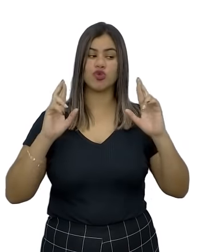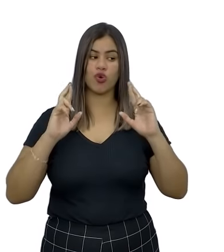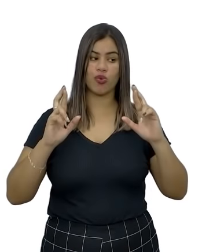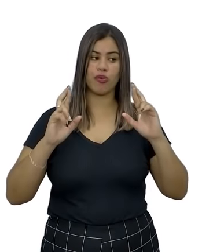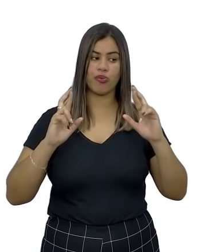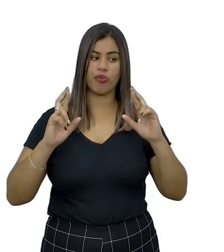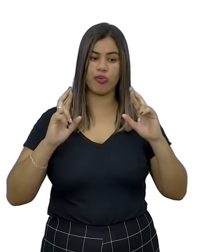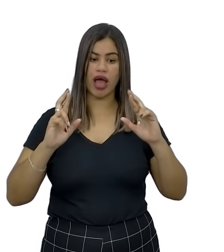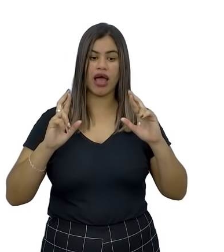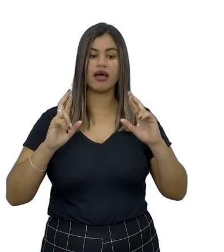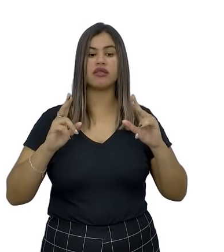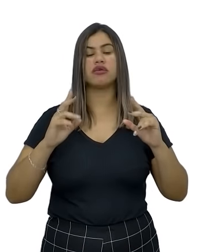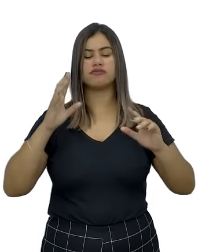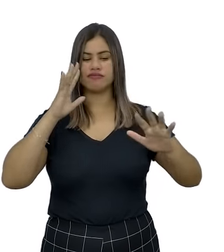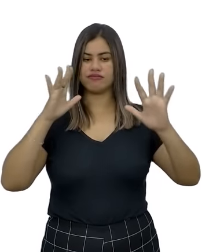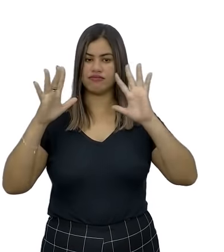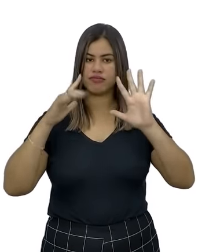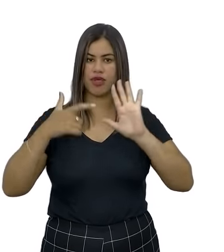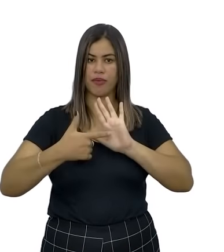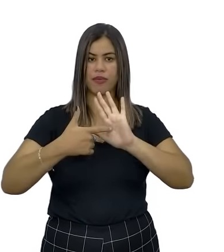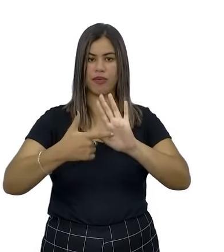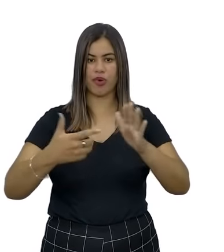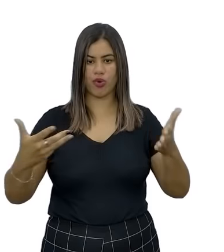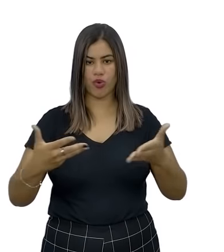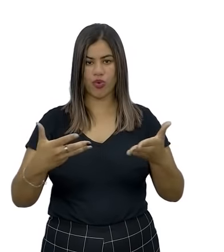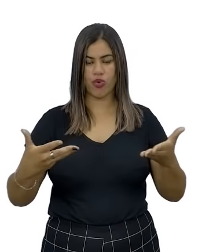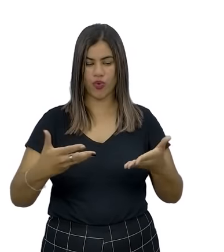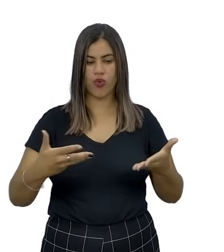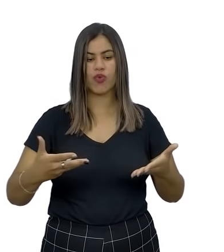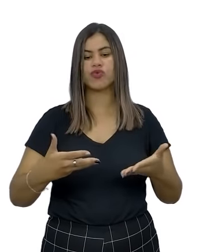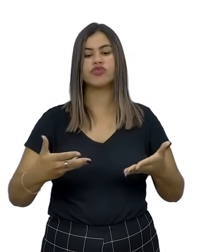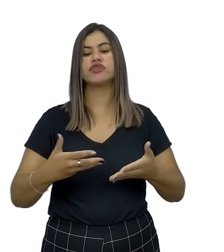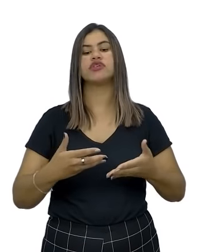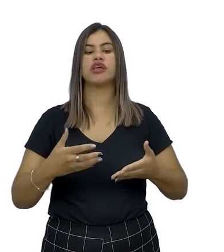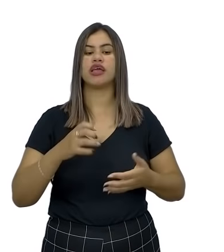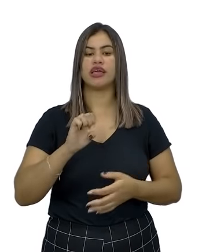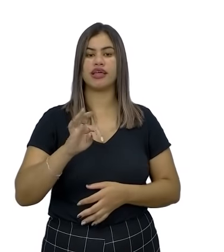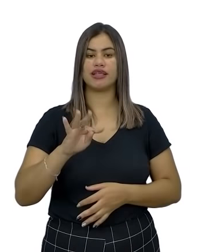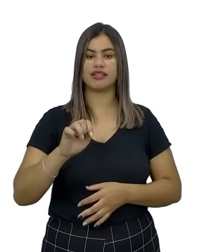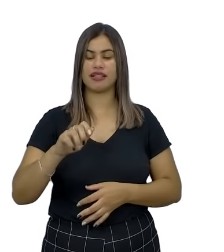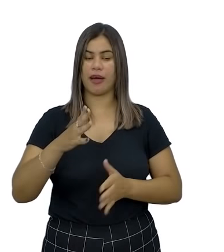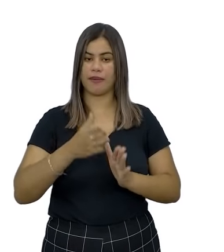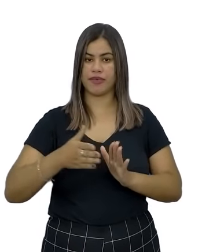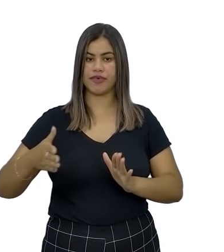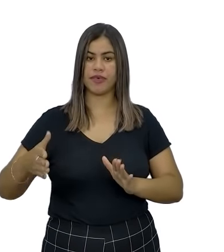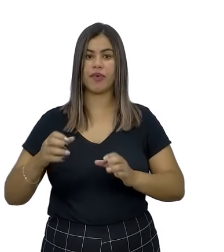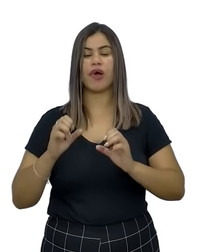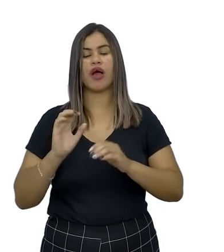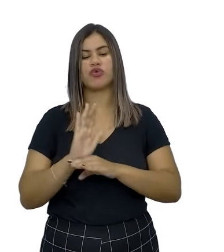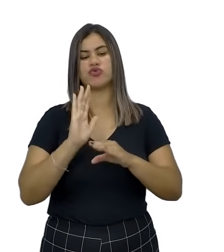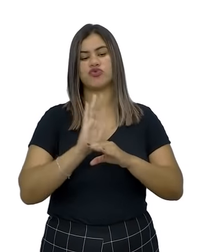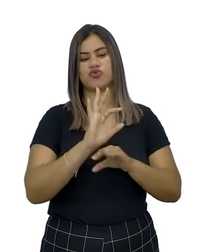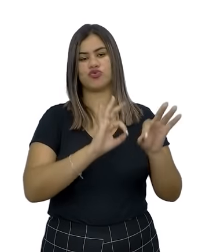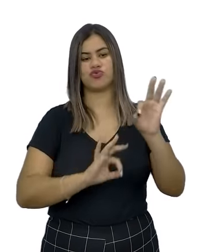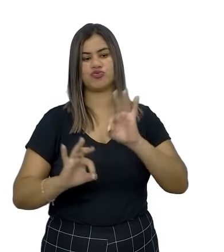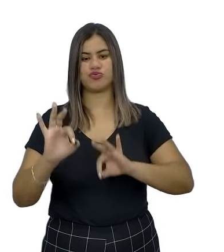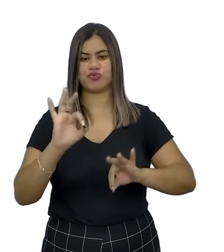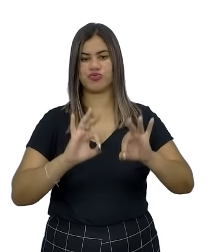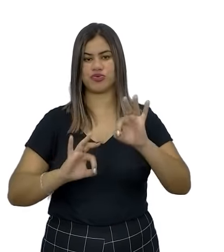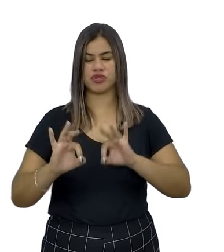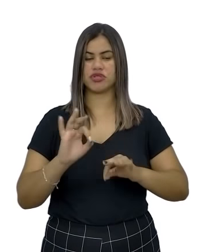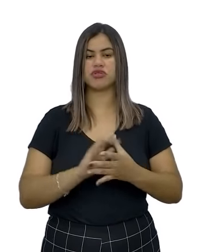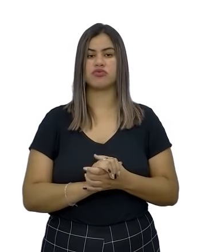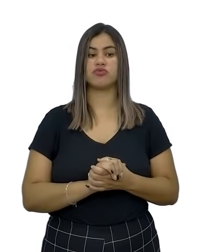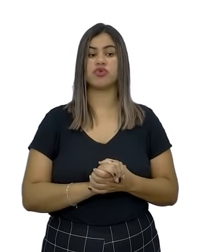essas reflexões trazidas nessa formação de etapa possam contribuir aí para o planejamento. Nós estávamos